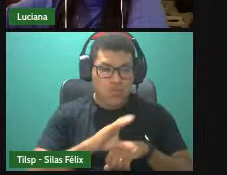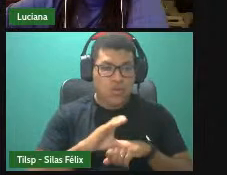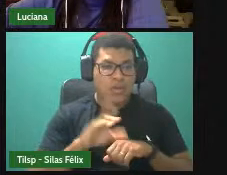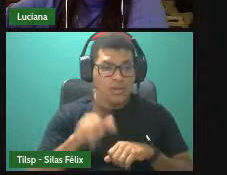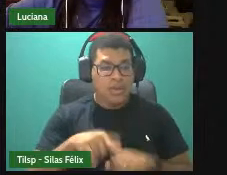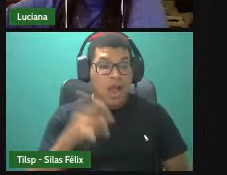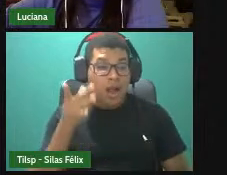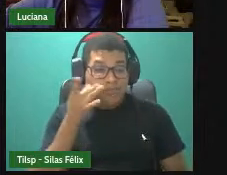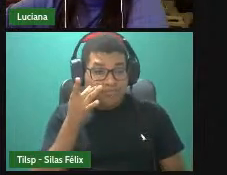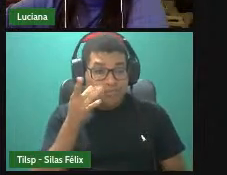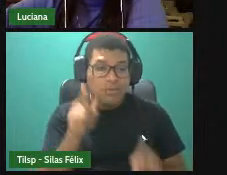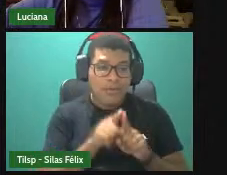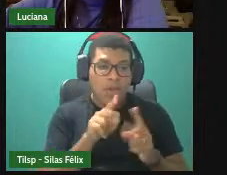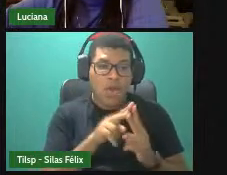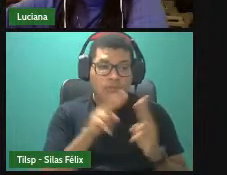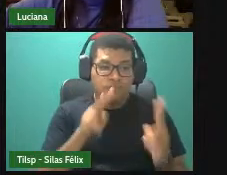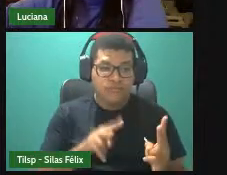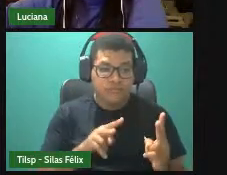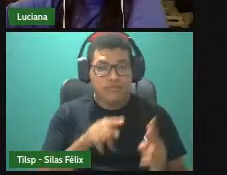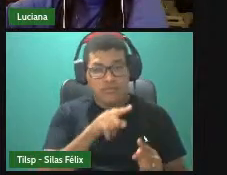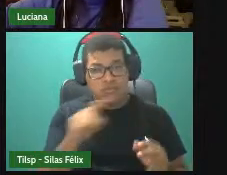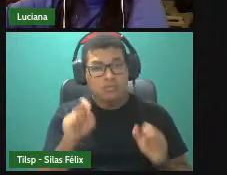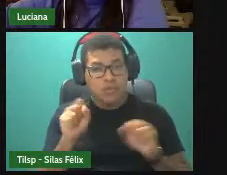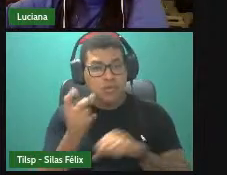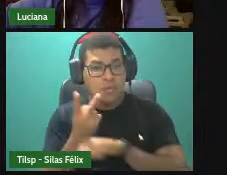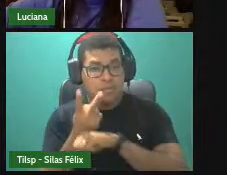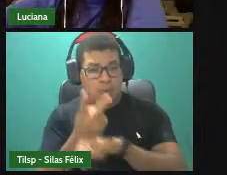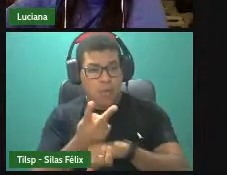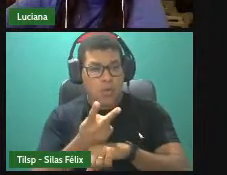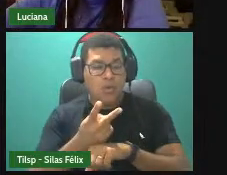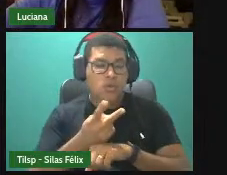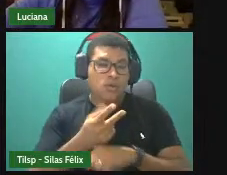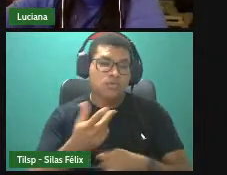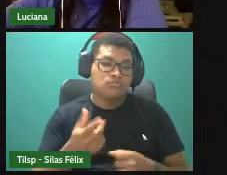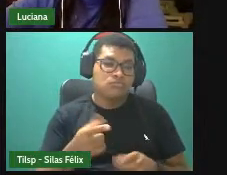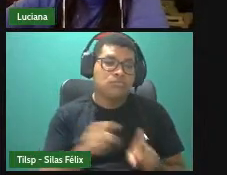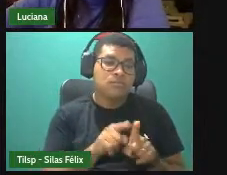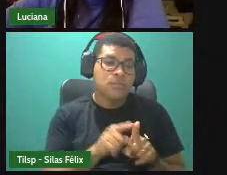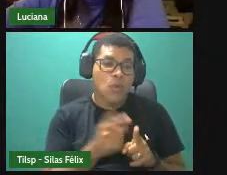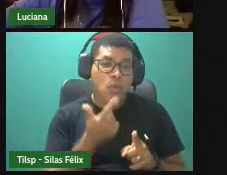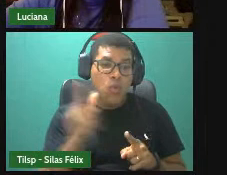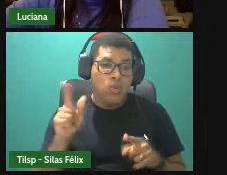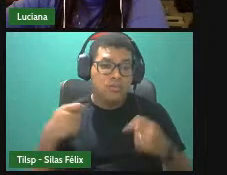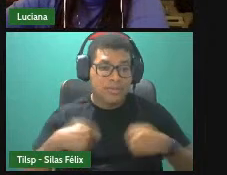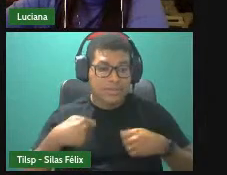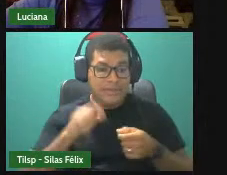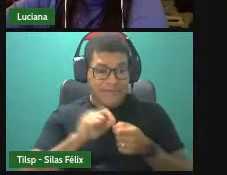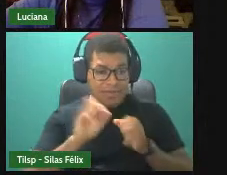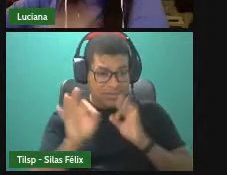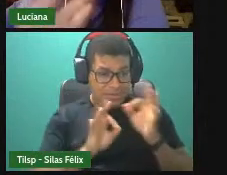presenciais e online, né, vocês podem procurar. E outra coisa que precisa ser feita aqui no Rio Grande do Sul